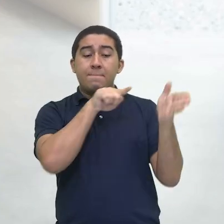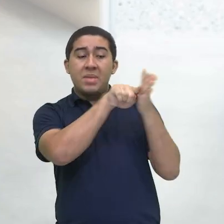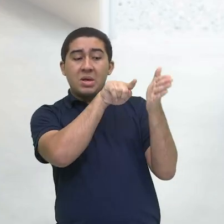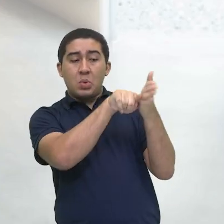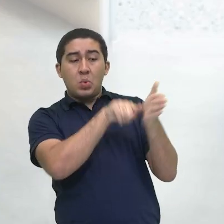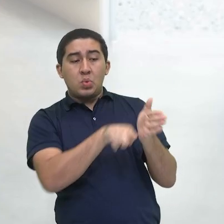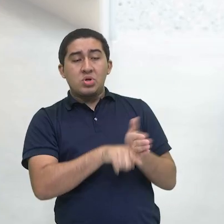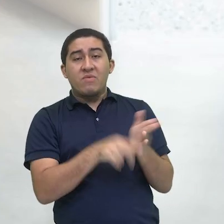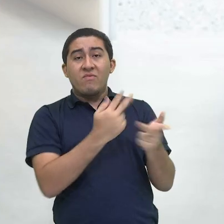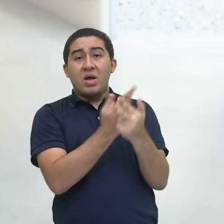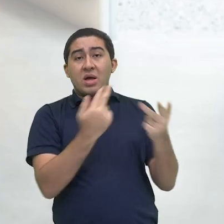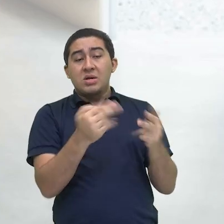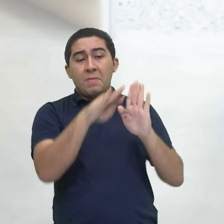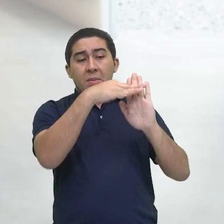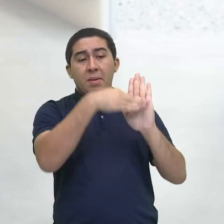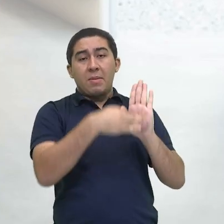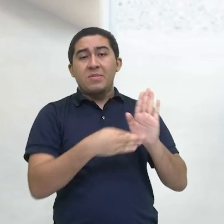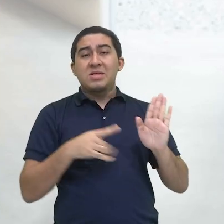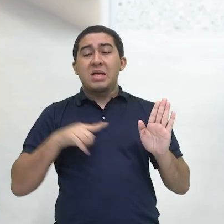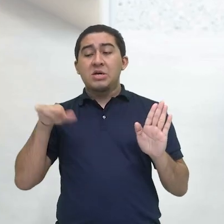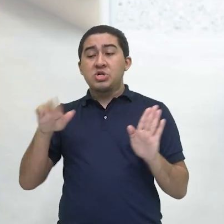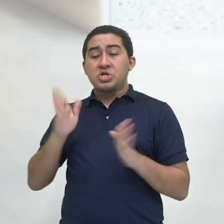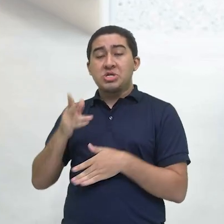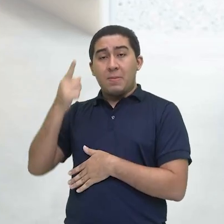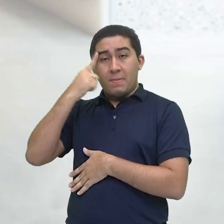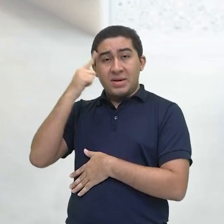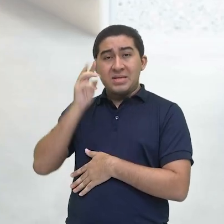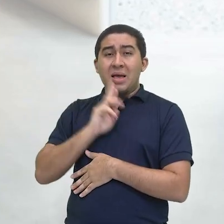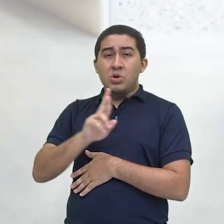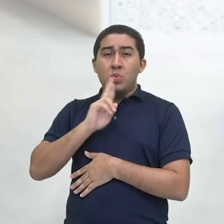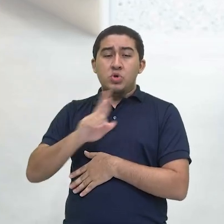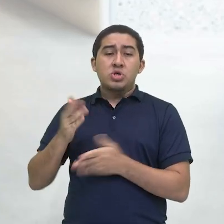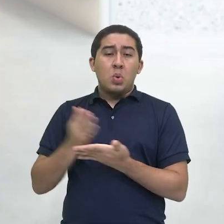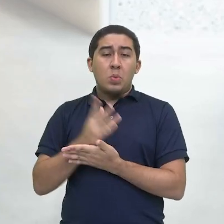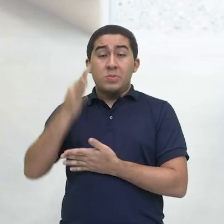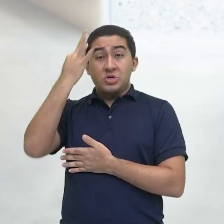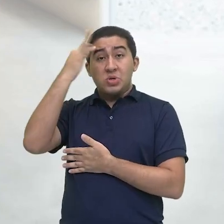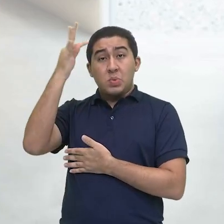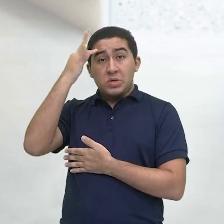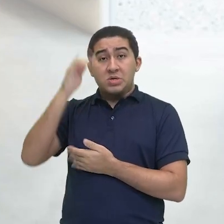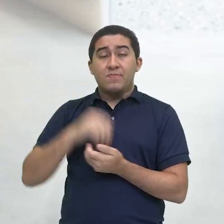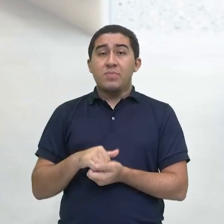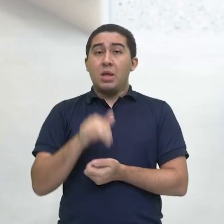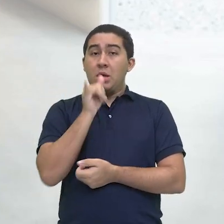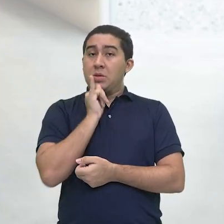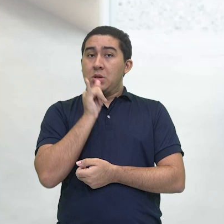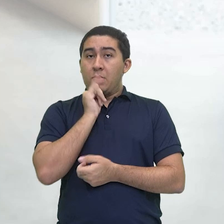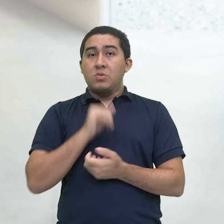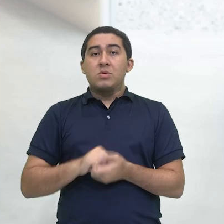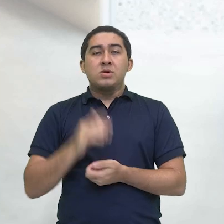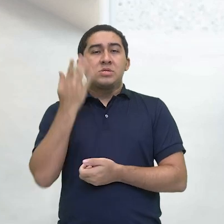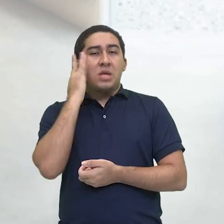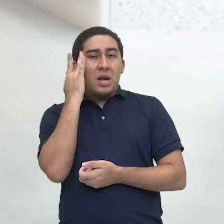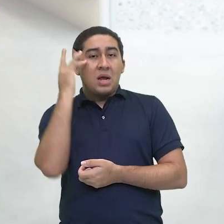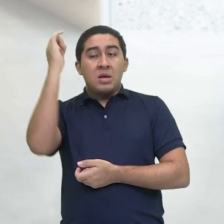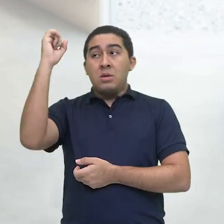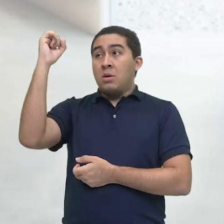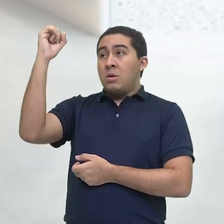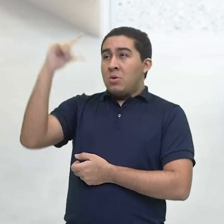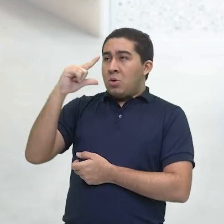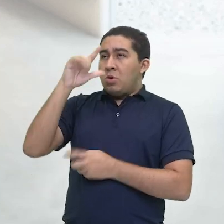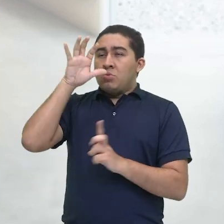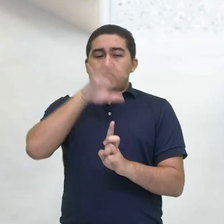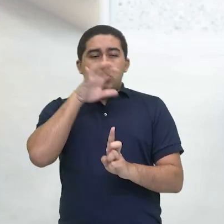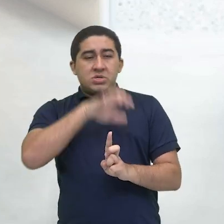pergunta surgem algumas hipóteses, tá? Por exemplo, será que a luz quem vai influenciar